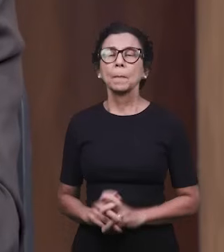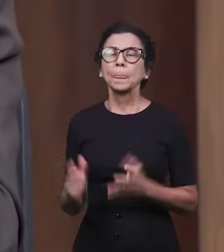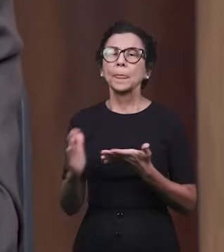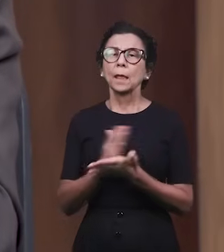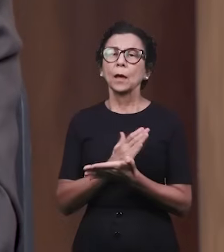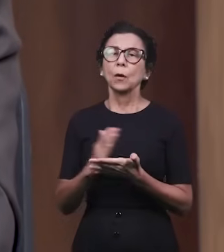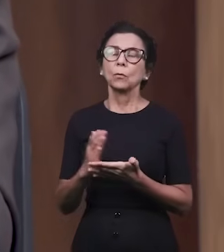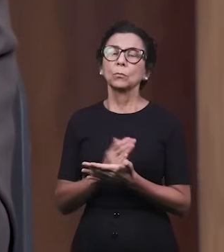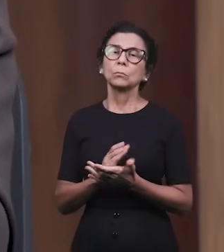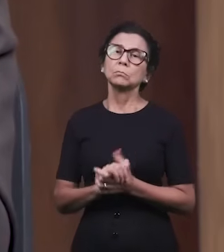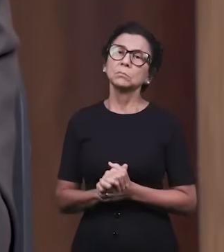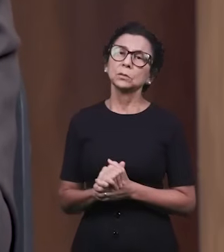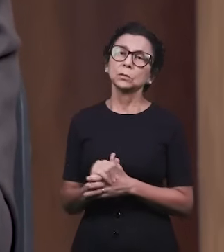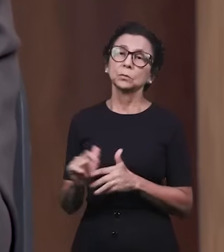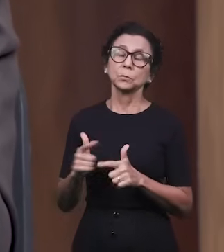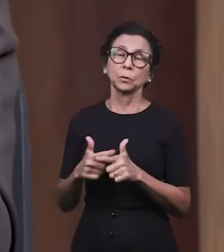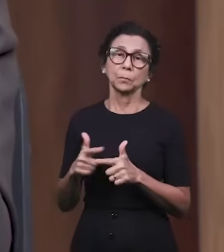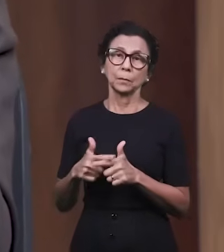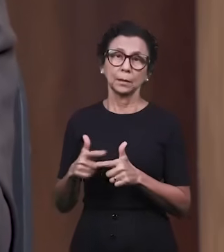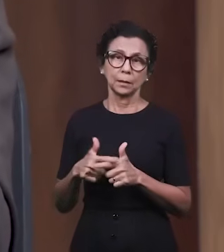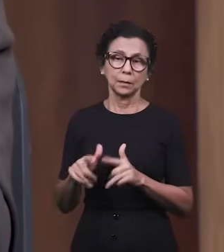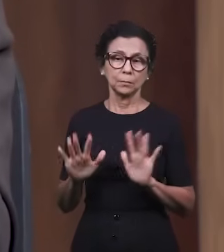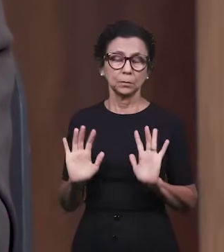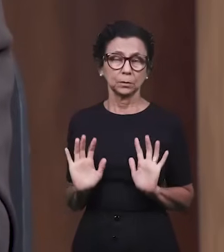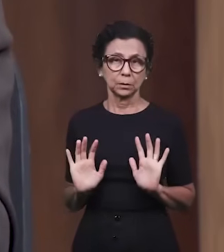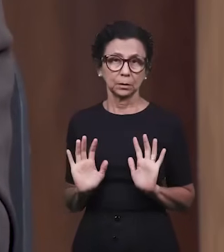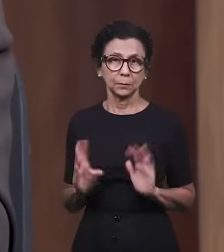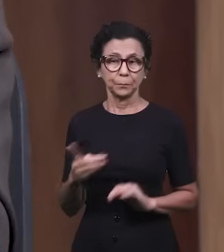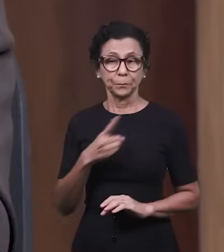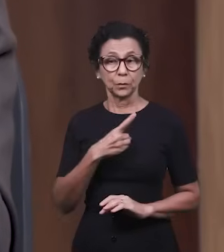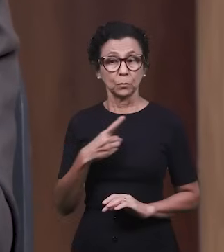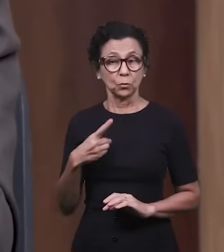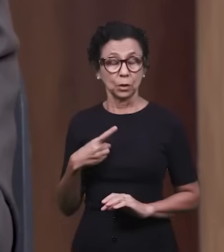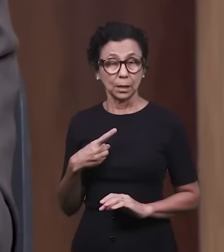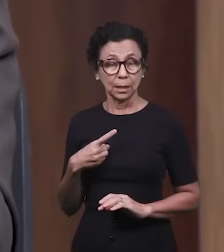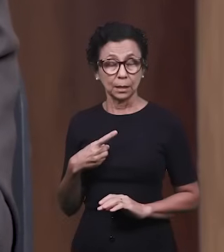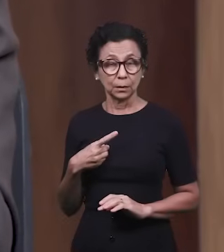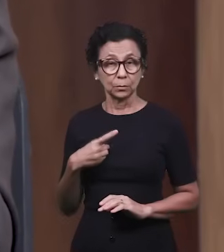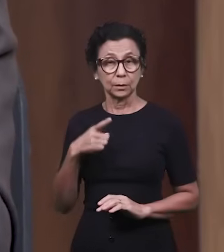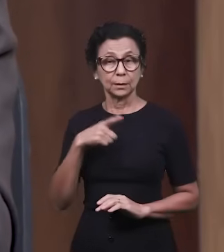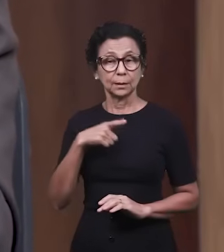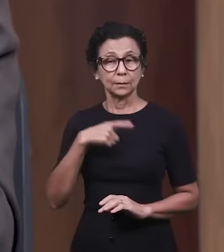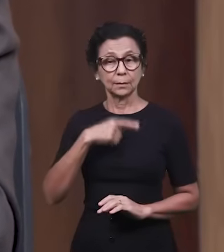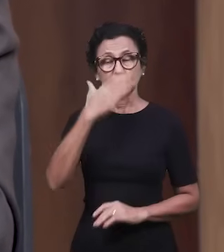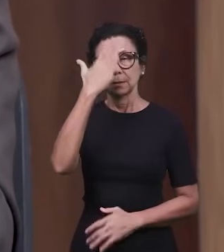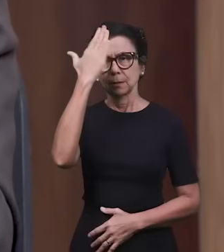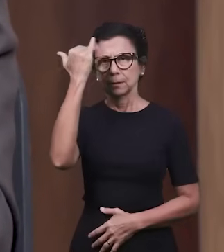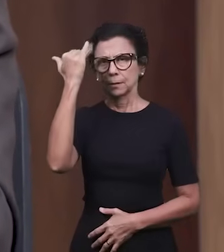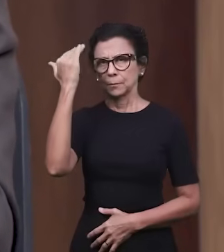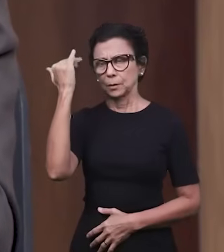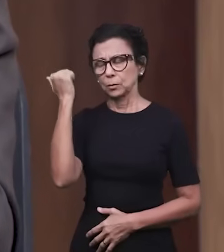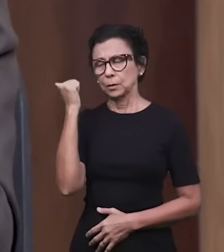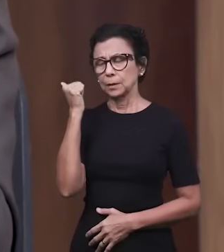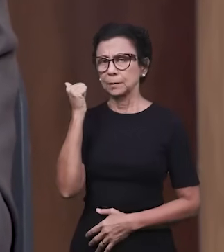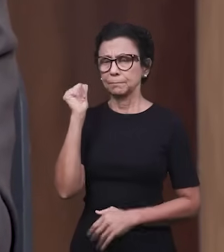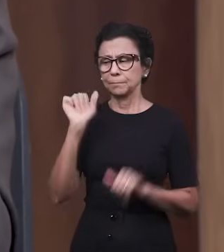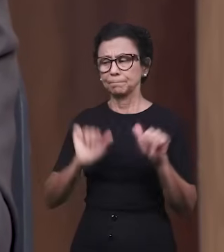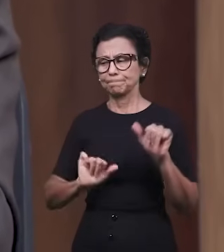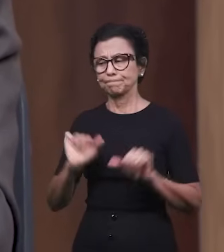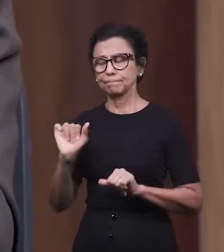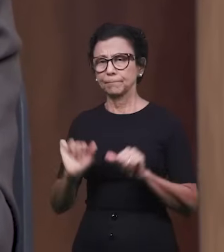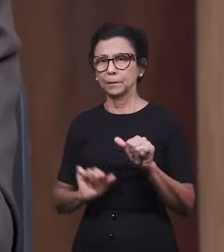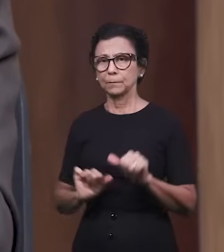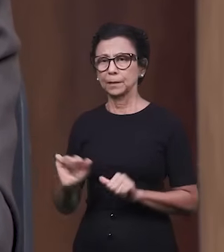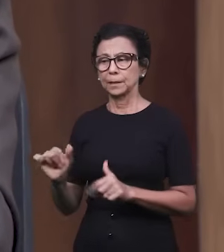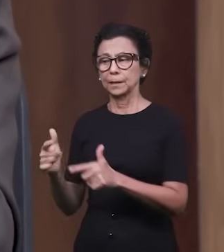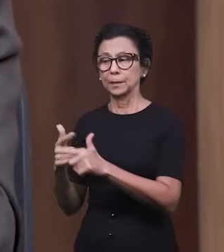alguma situação que o próprio diácono, por uma questão também de sabedoria, ele vai saber se é o caso de